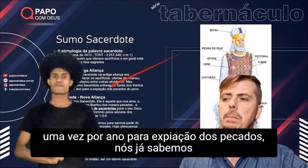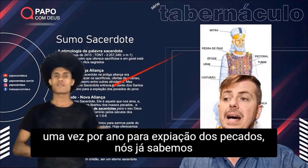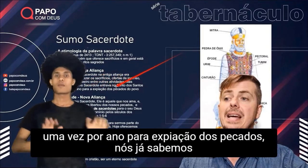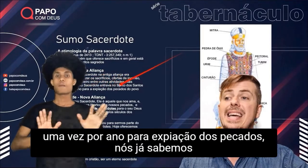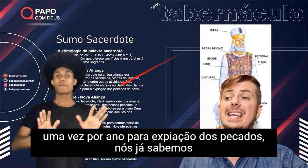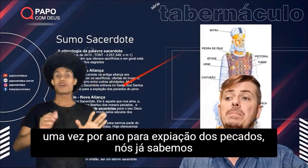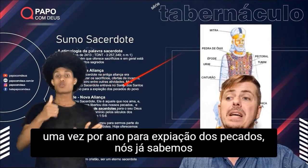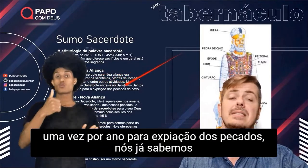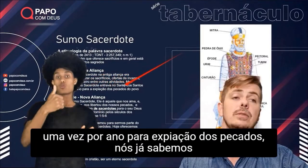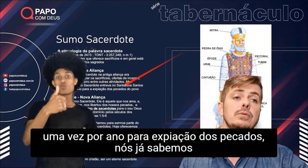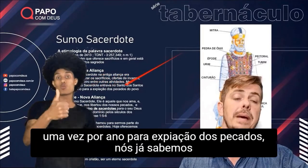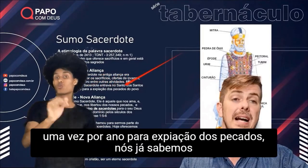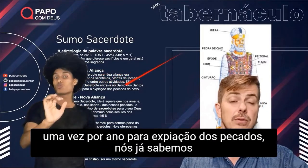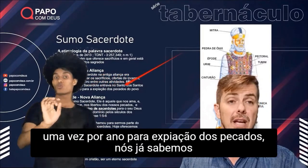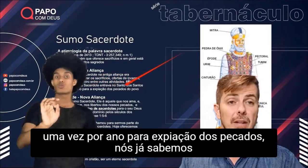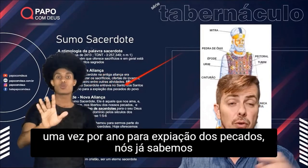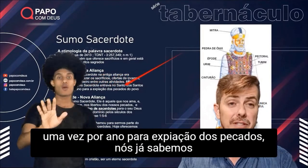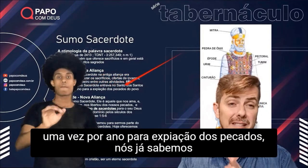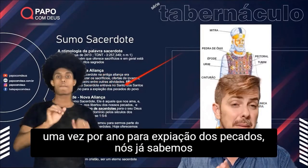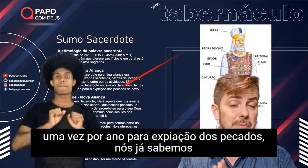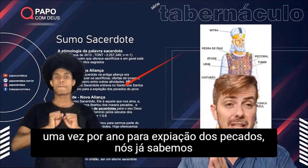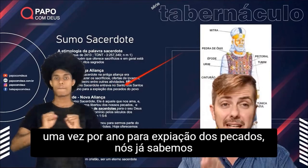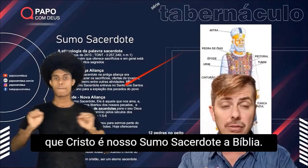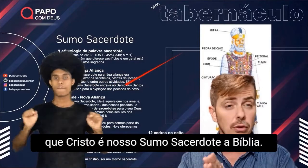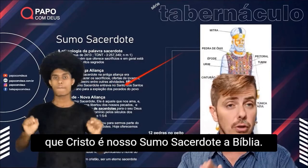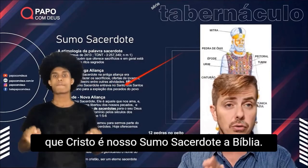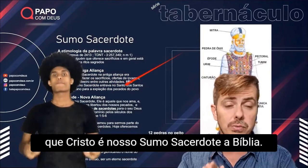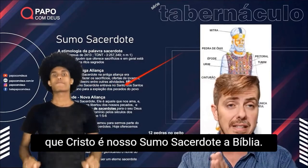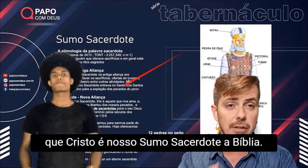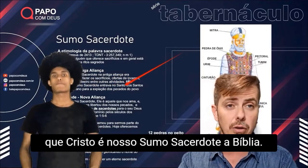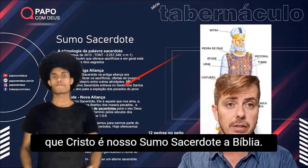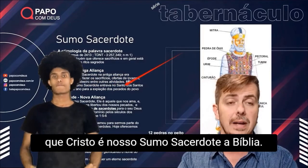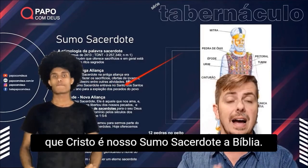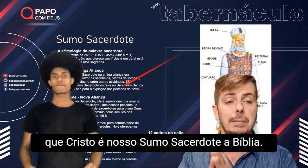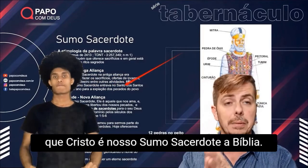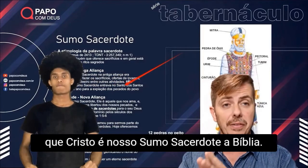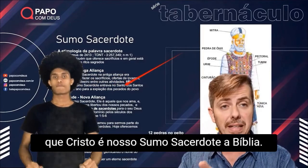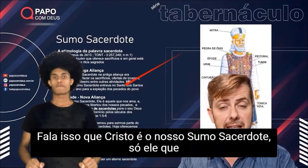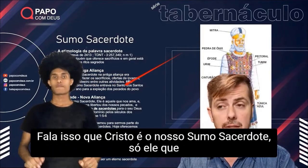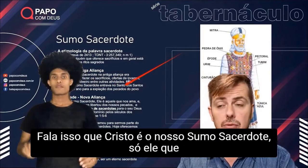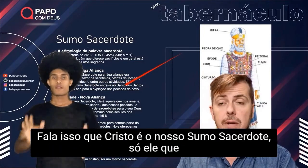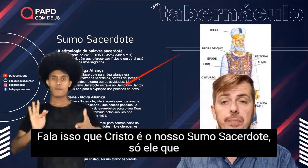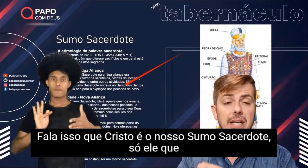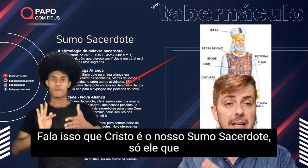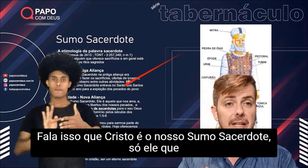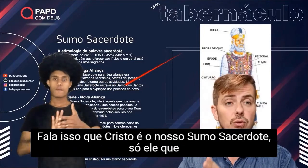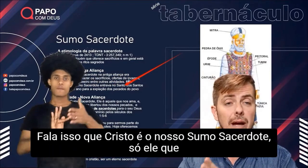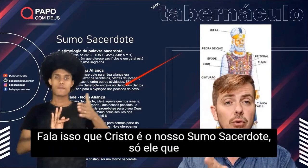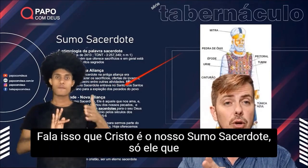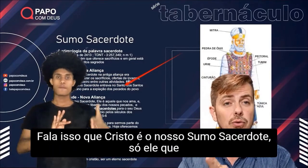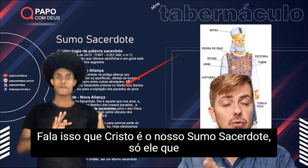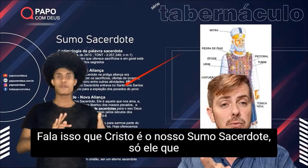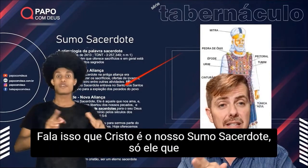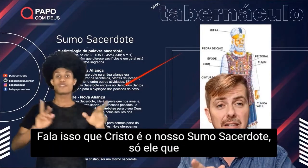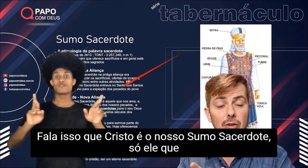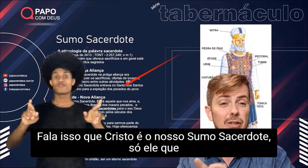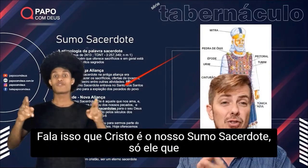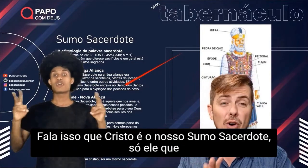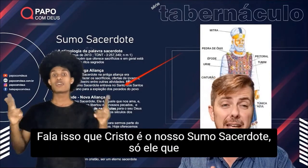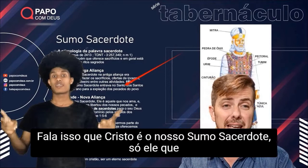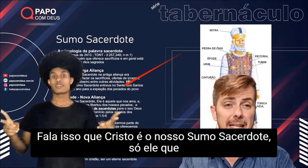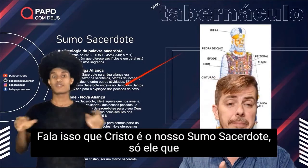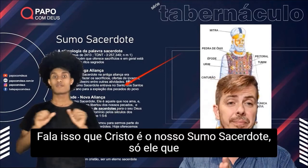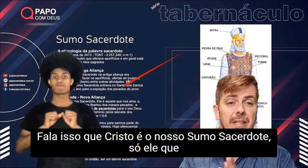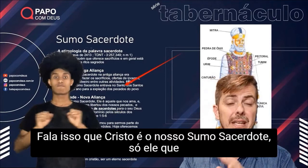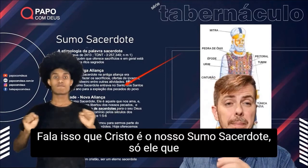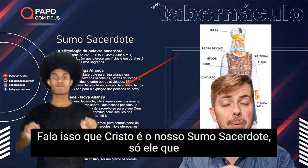vez por ano para expiação dos pecados. Nós já sabemos que Cristo é o nosso sumo sacerdote. A Bíblia fala isso, que Cristo é o nosso sumo sacerdote.